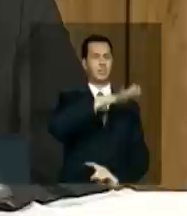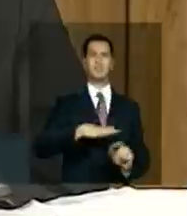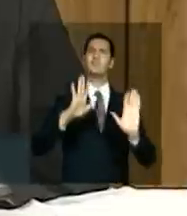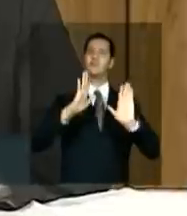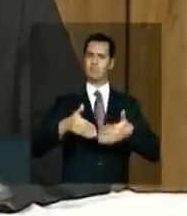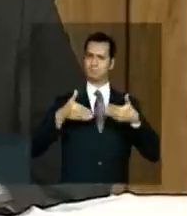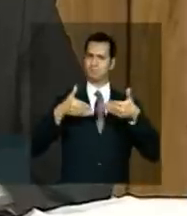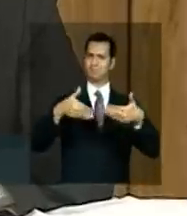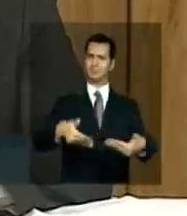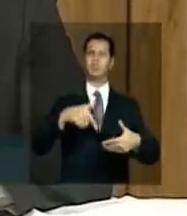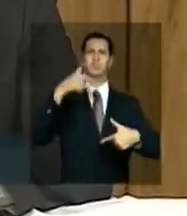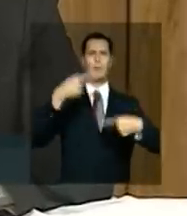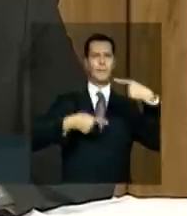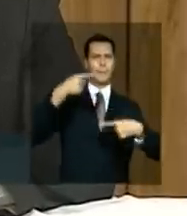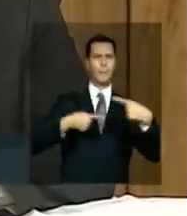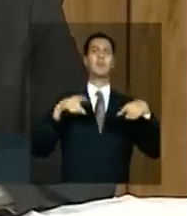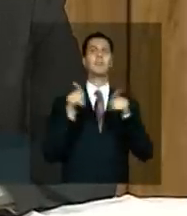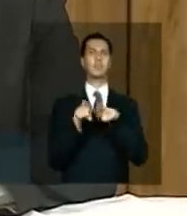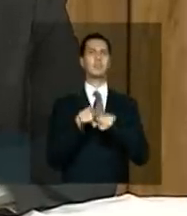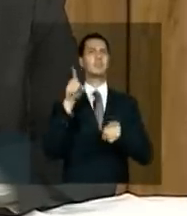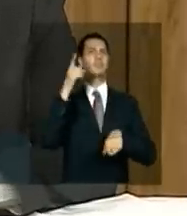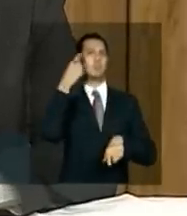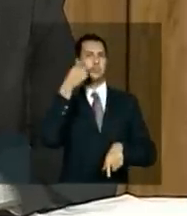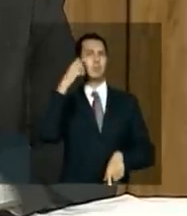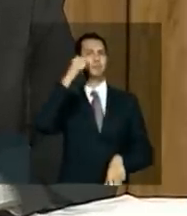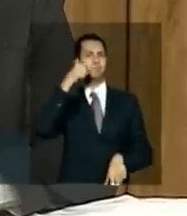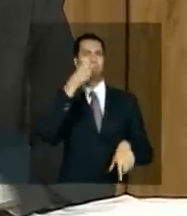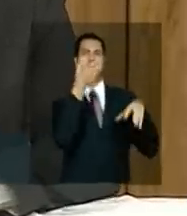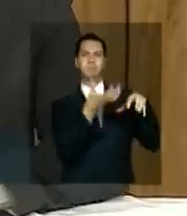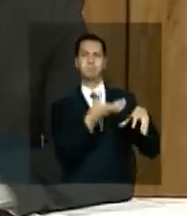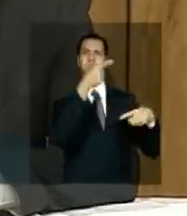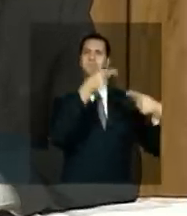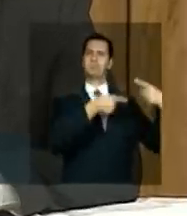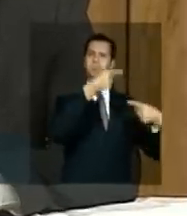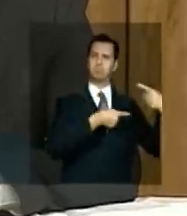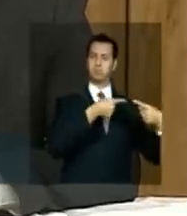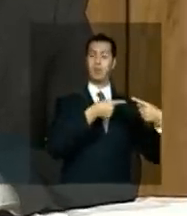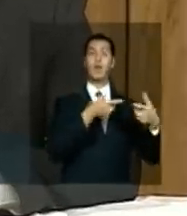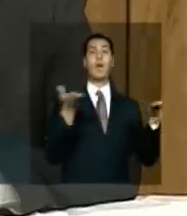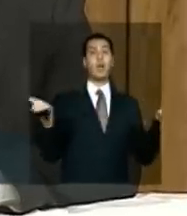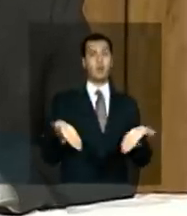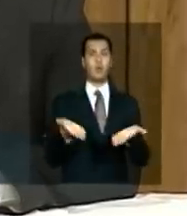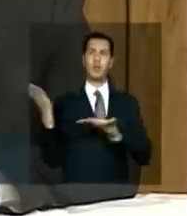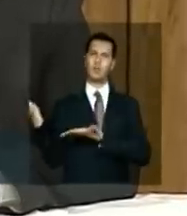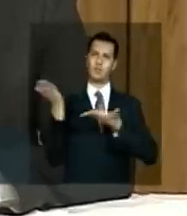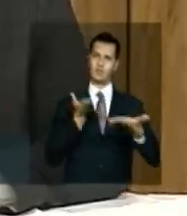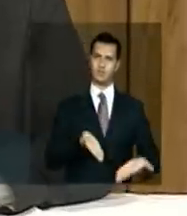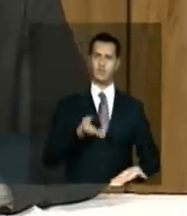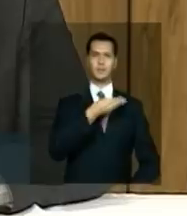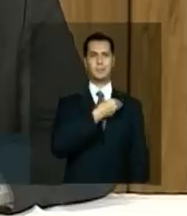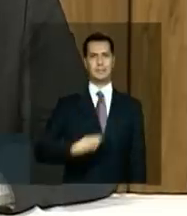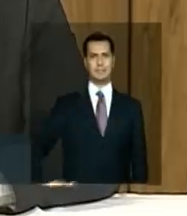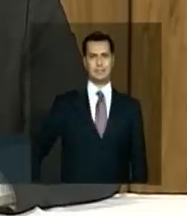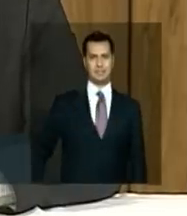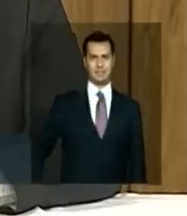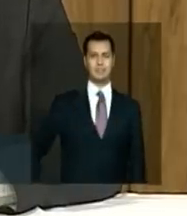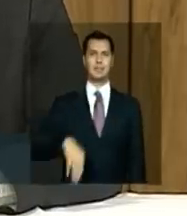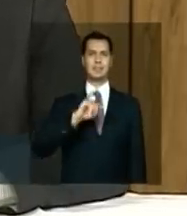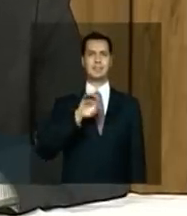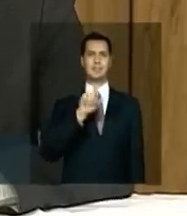que o Congresso Nacional tem travado durante todos esses meses eu vou passar agora a palavra a ministra do meio